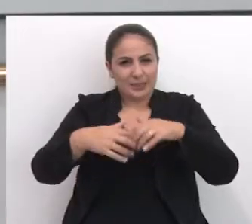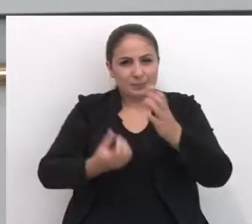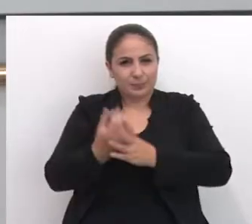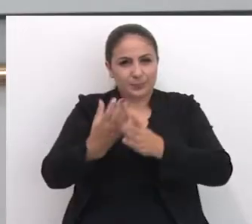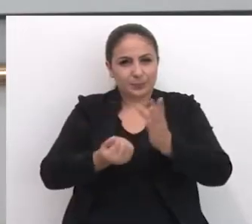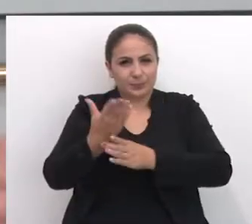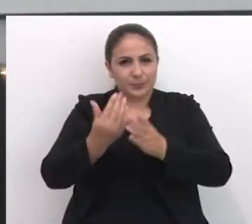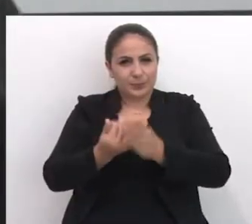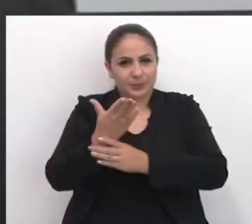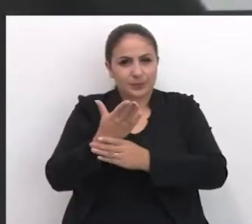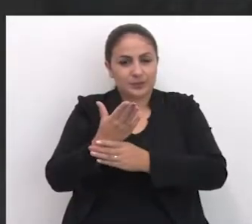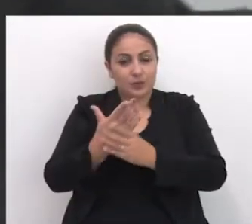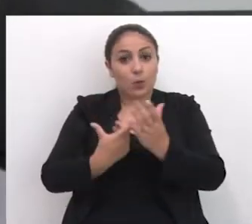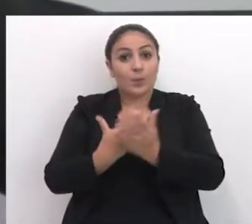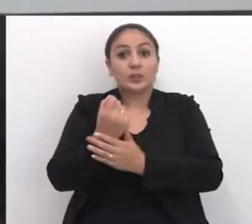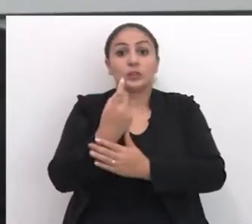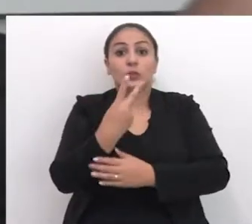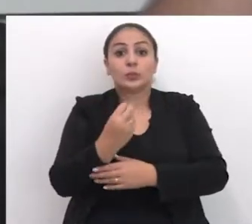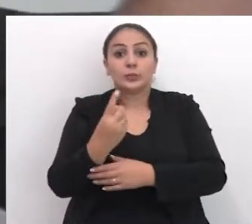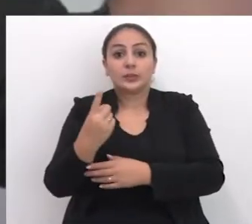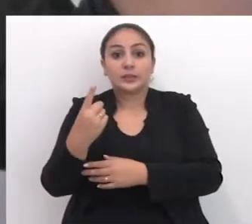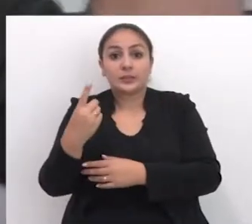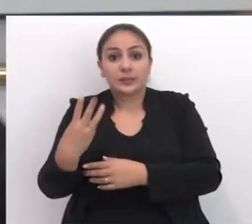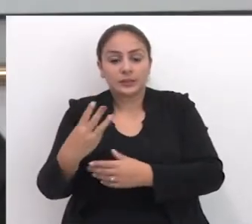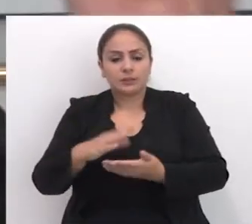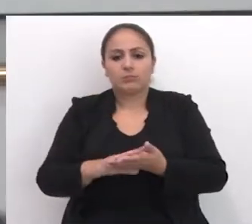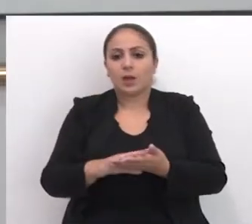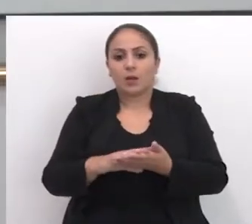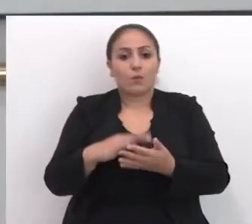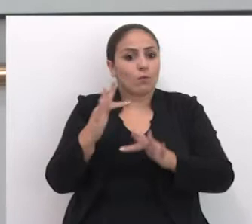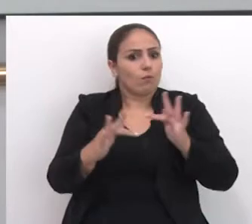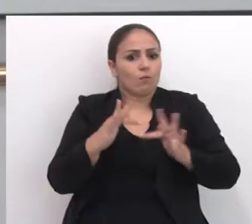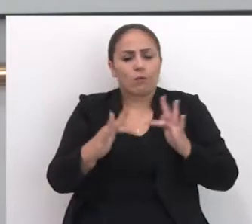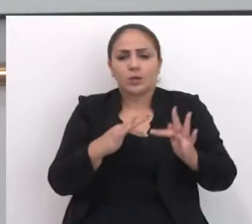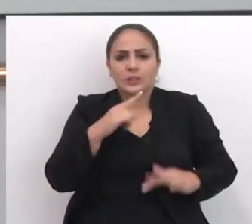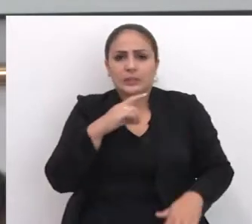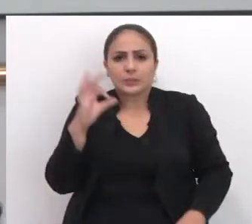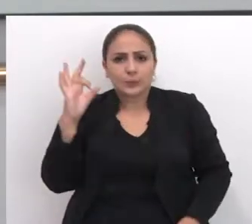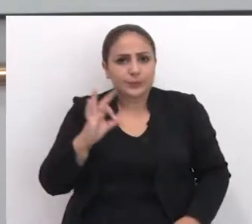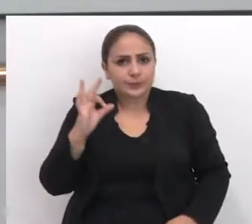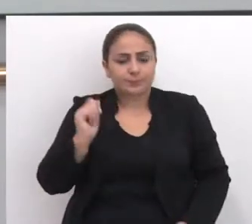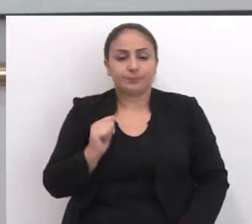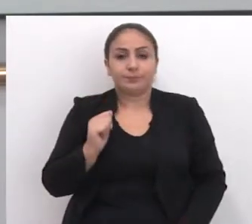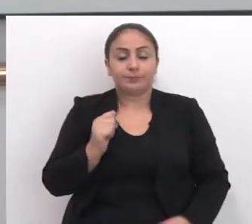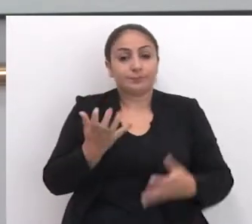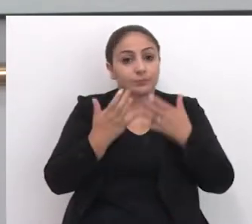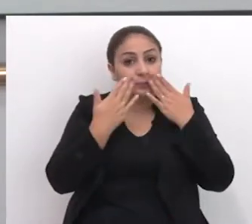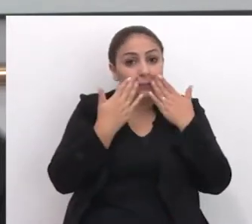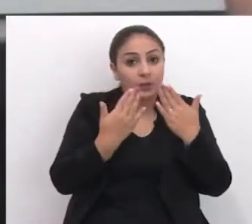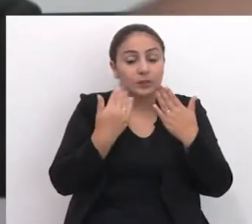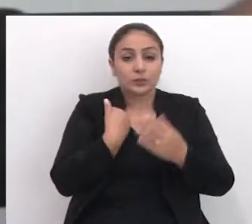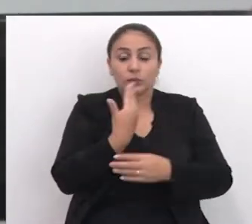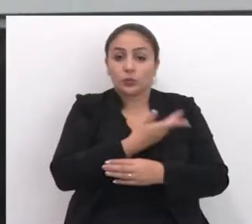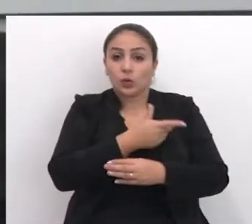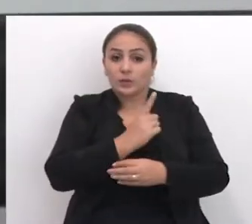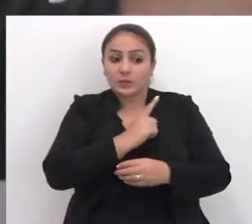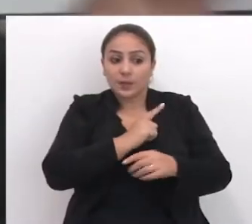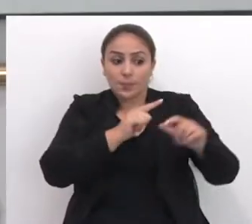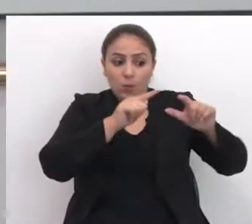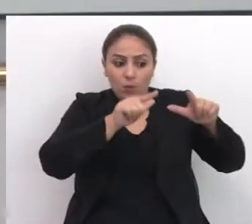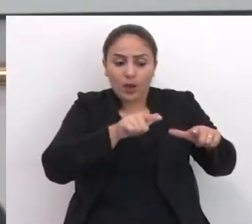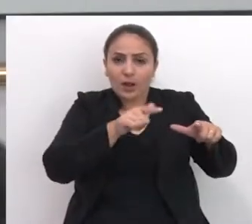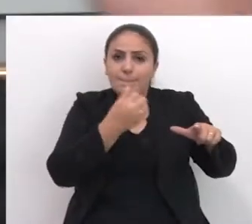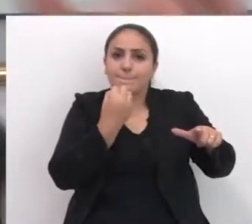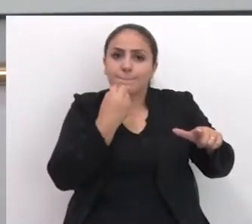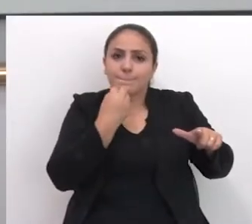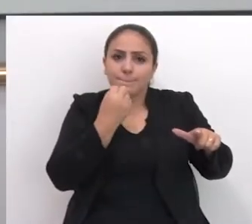que eu quero mostrar é que nós temos lá um britador 100% inteiro funcionando. O que eu quero mostrar é que nós temos lá uma